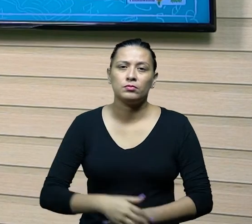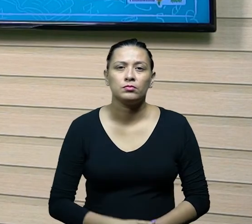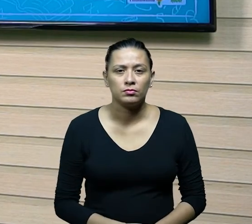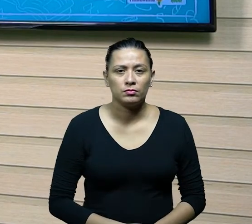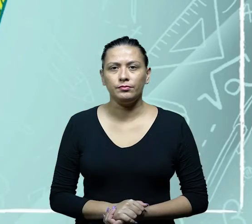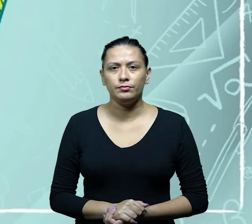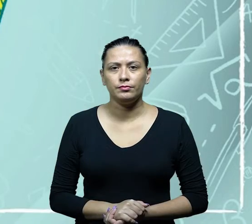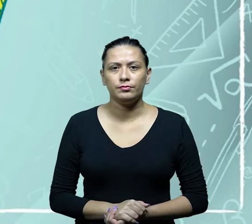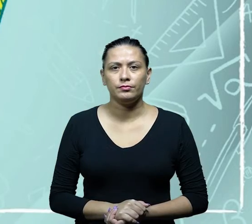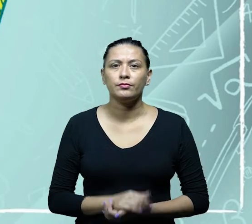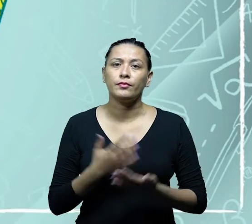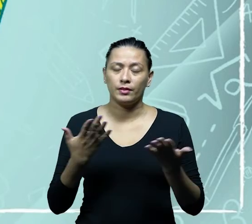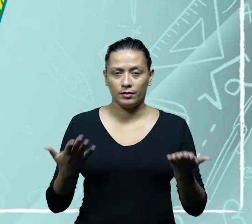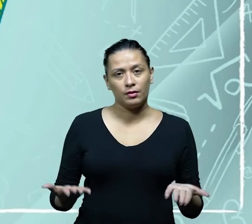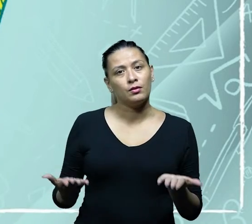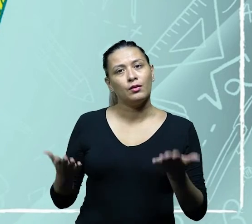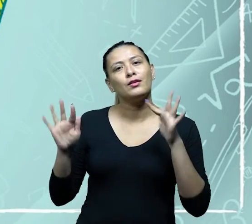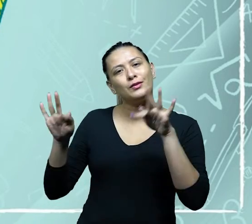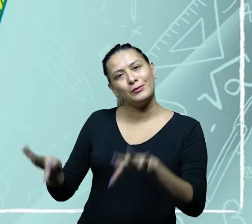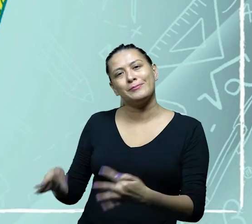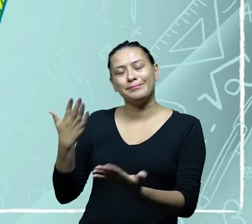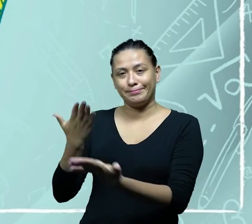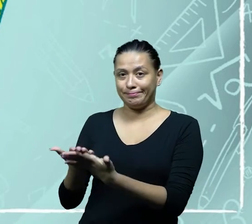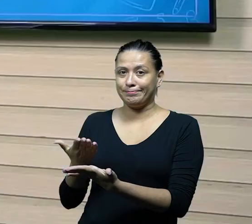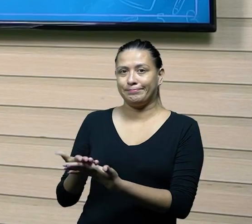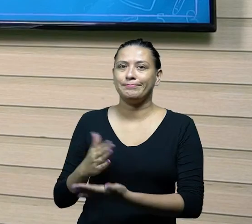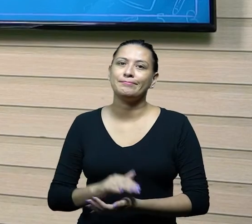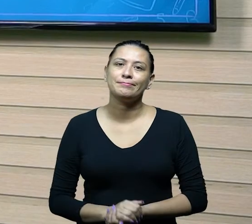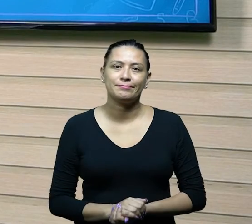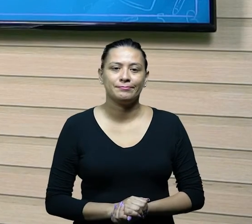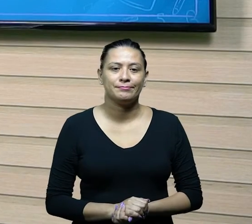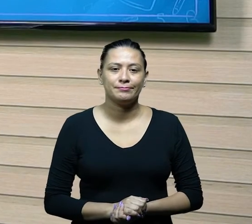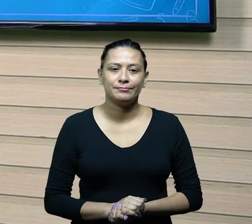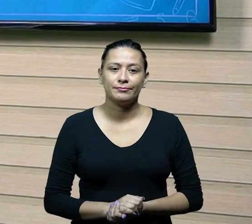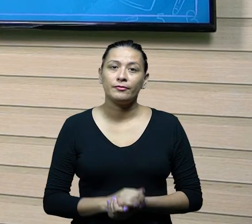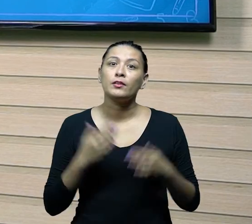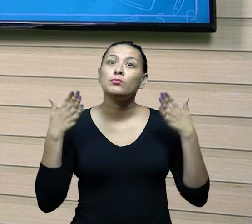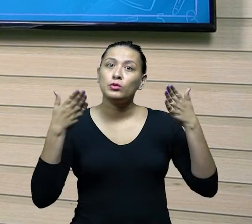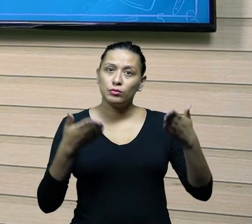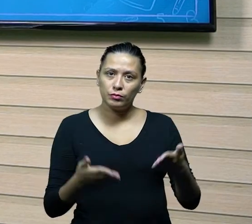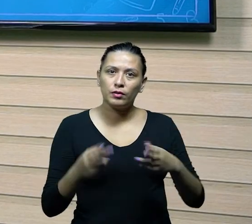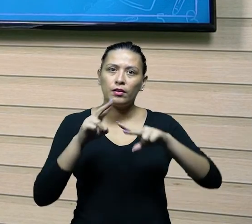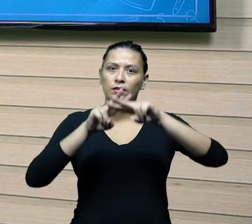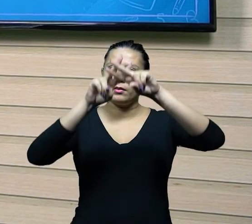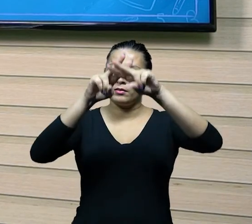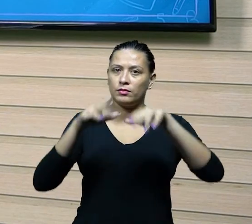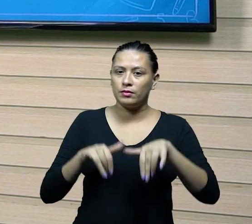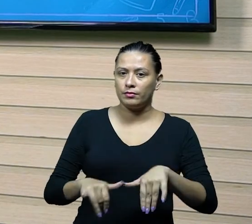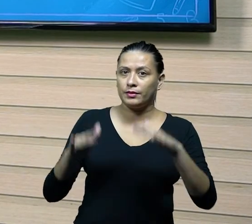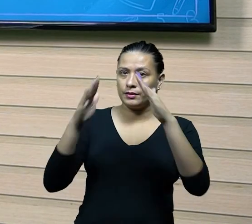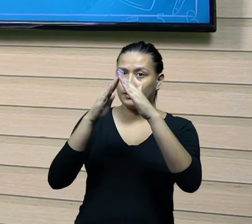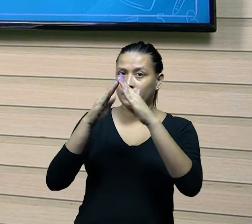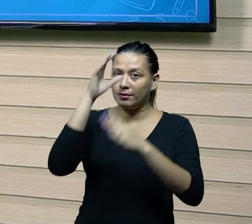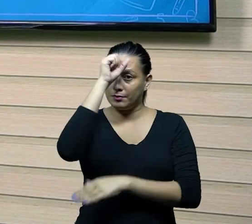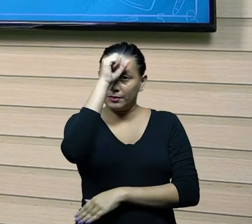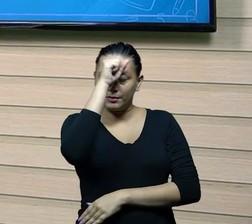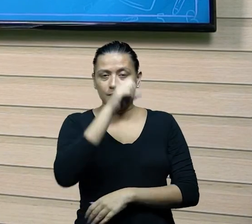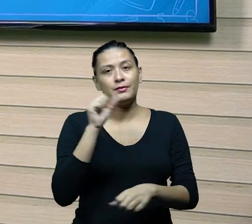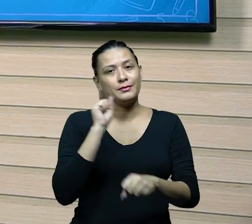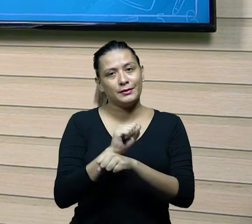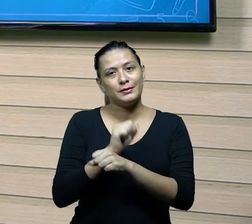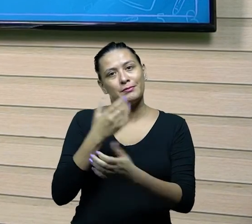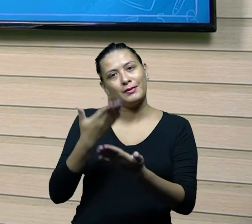relação ao mecanismo bom e agora chegamos ao final da nossa aula vamos dar enfoque aqui na hashtag fica em casa aprendendo